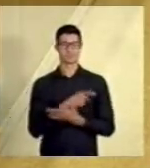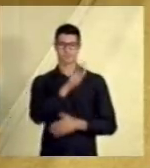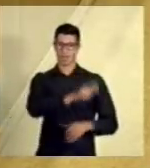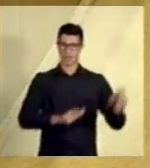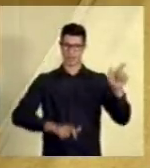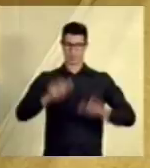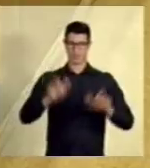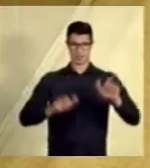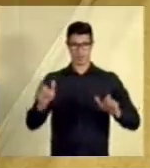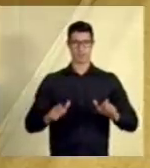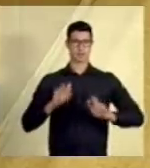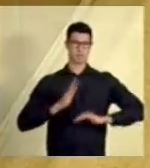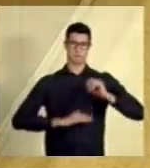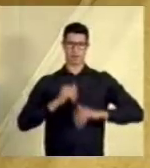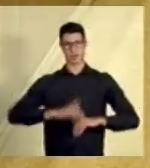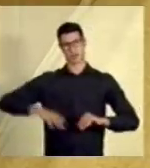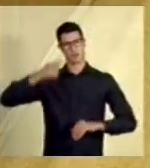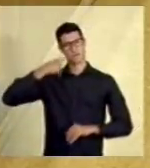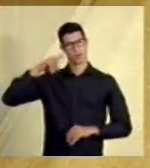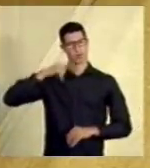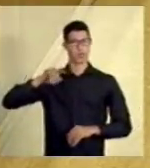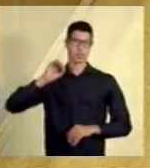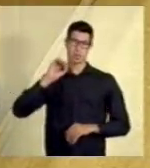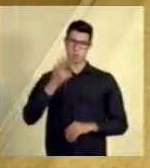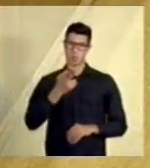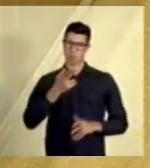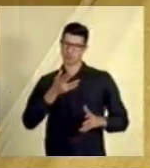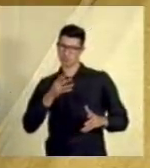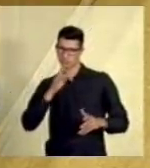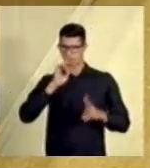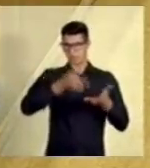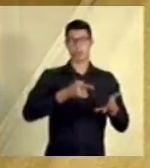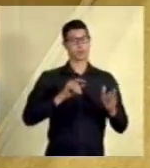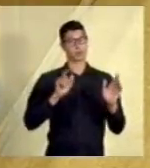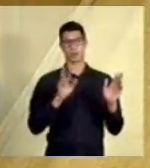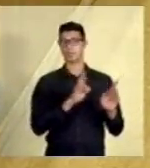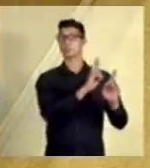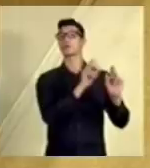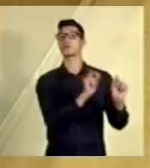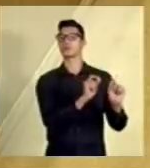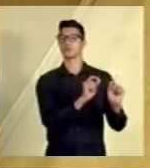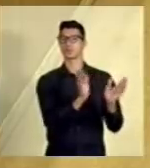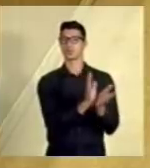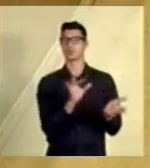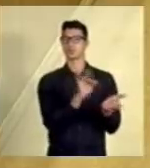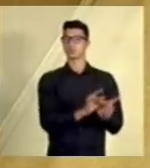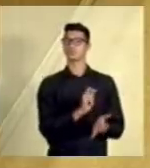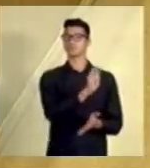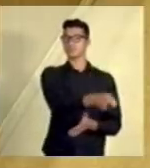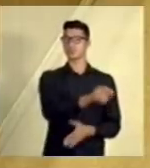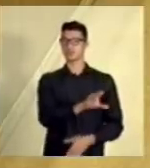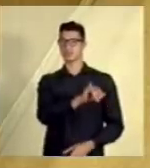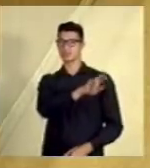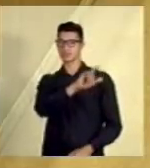caracterizar prática fraudulenta ou abusiva, caberá ao oficial do registro civil